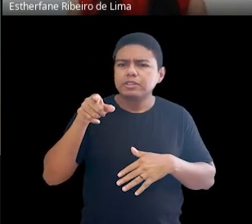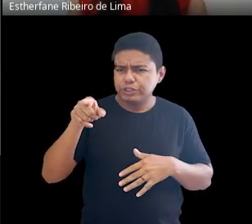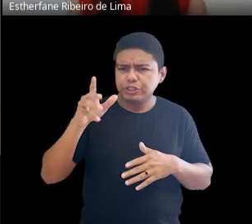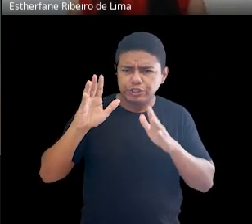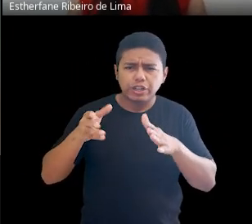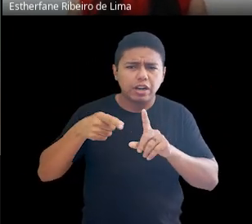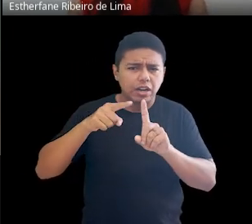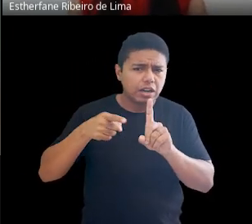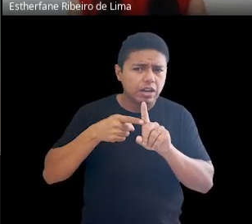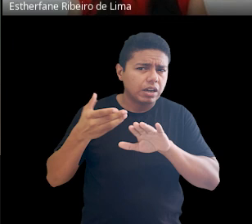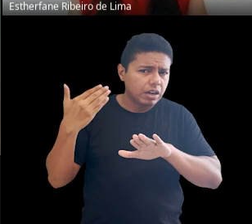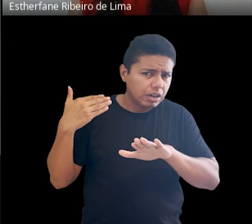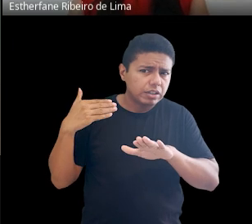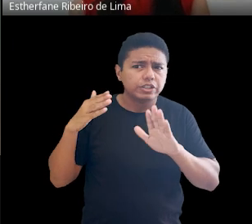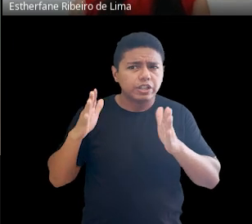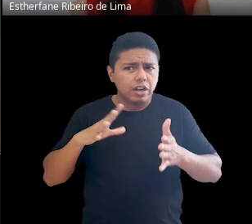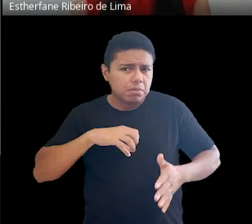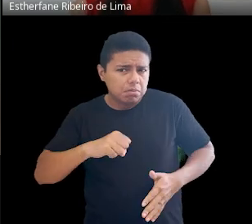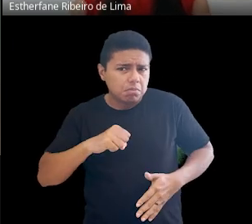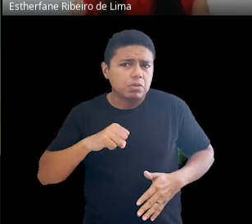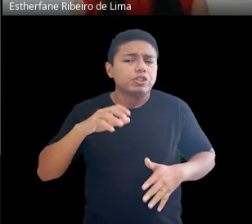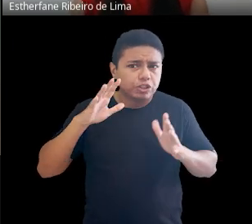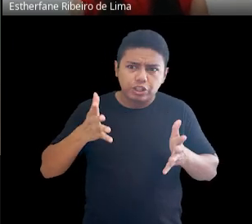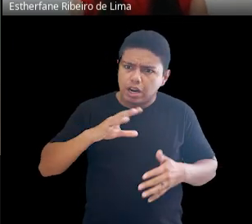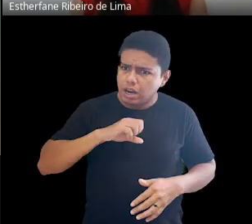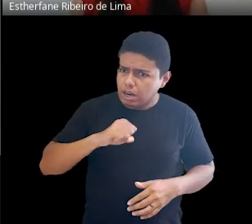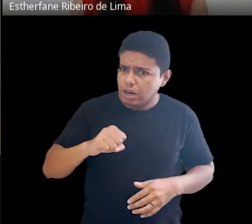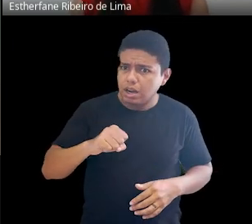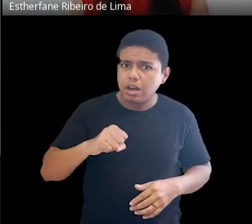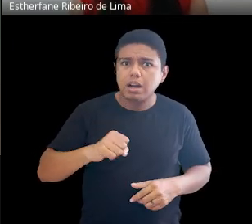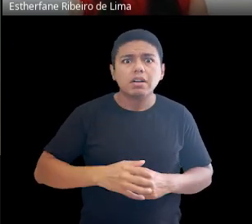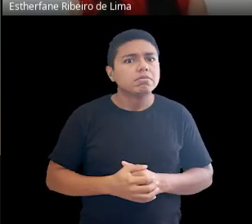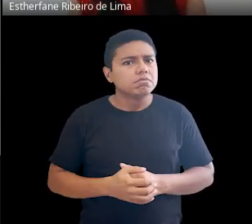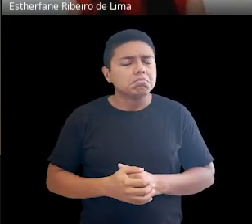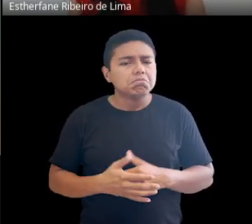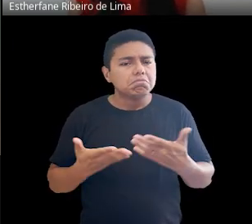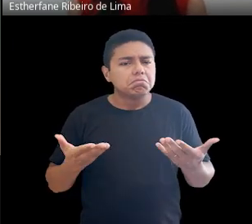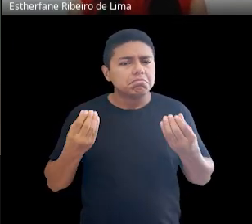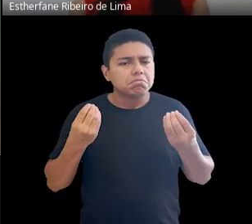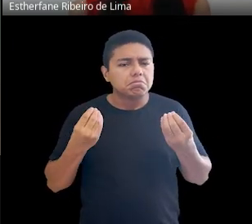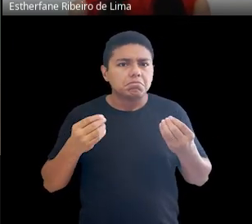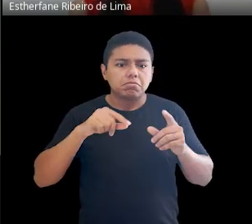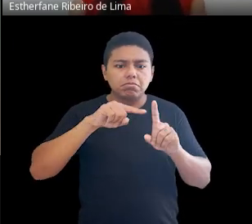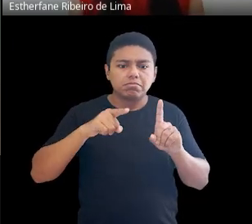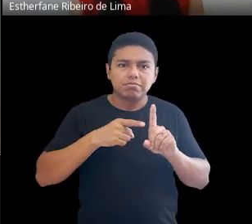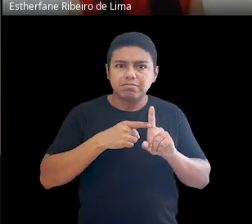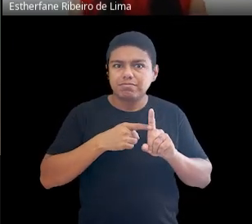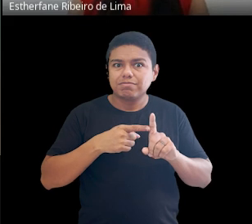alguma gestação? Não. Já teve algum aborto? Já. Ou seja, gestar um